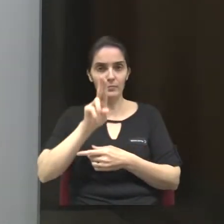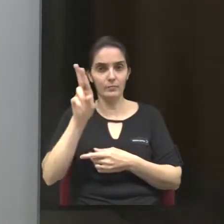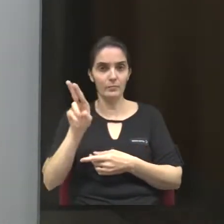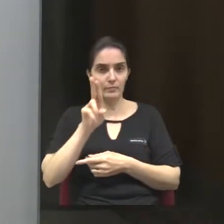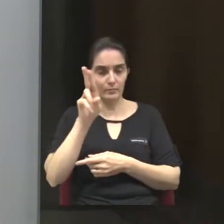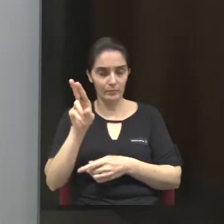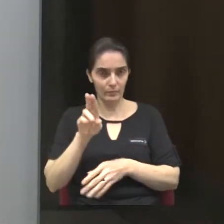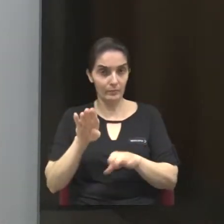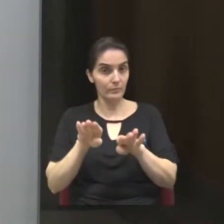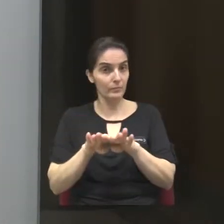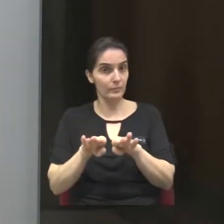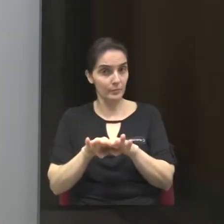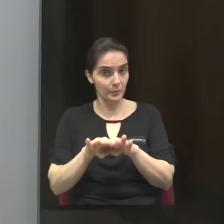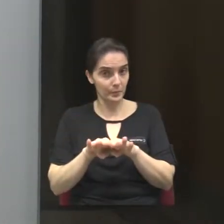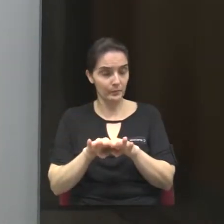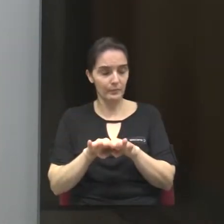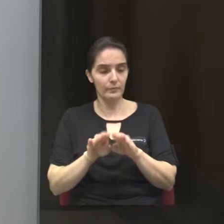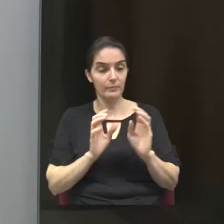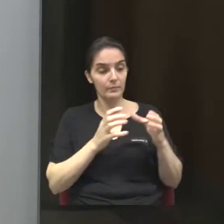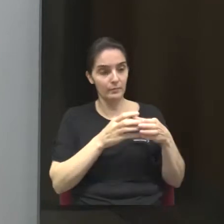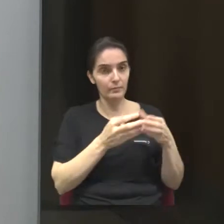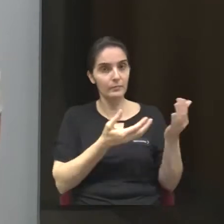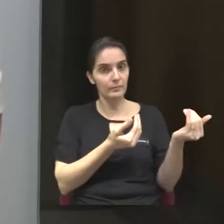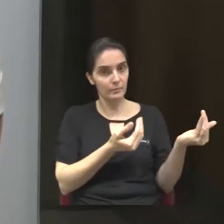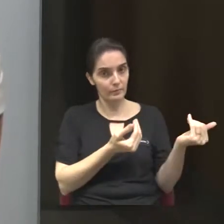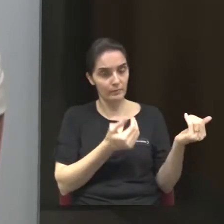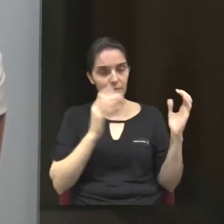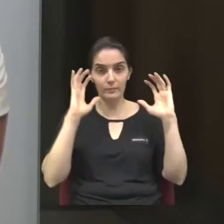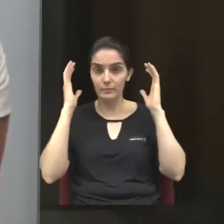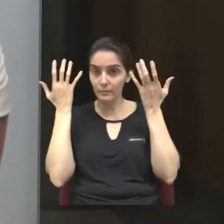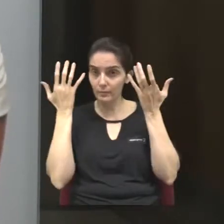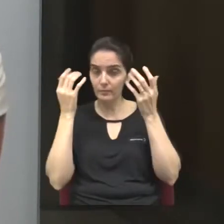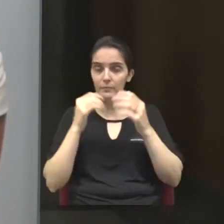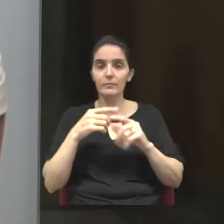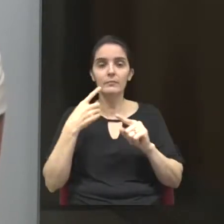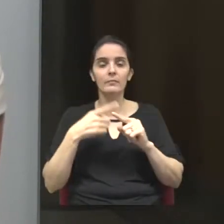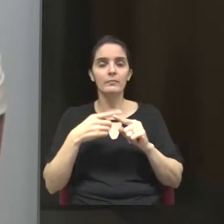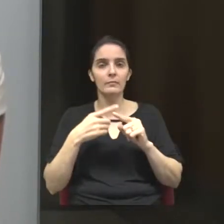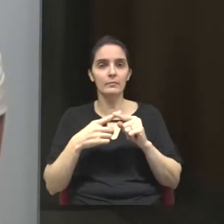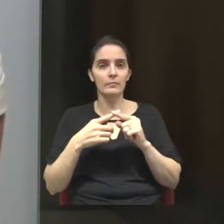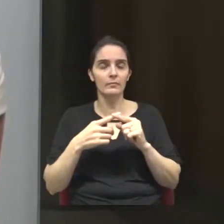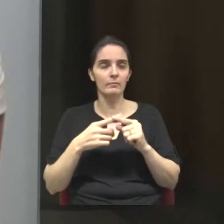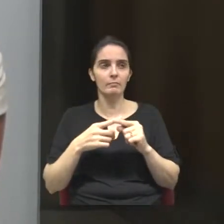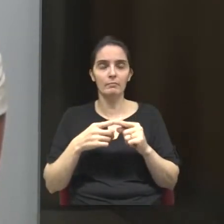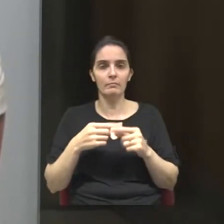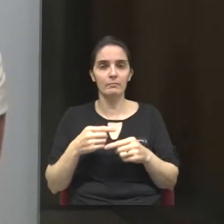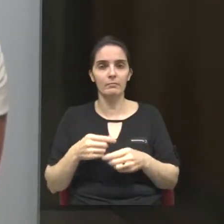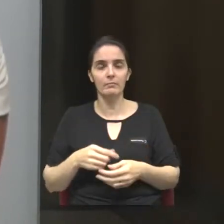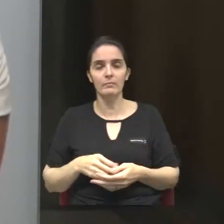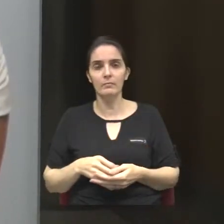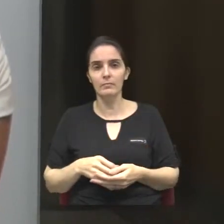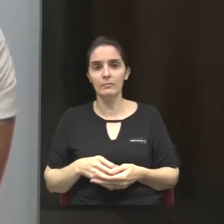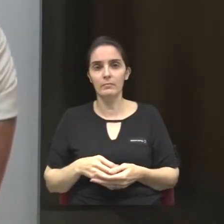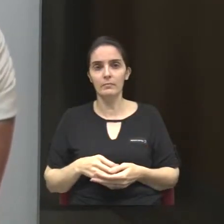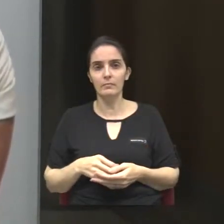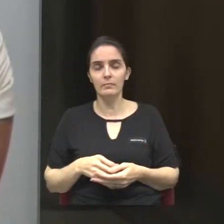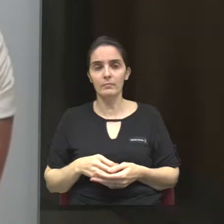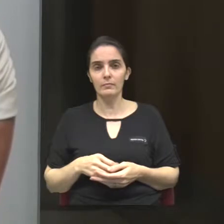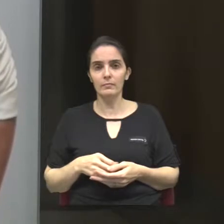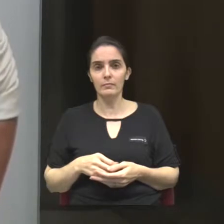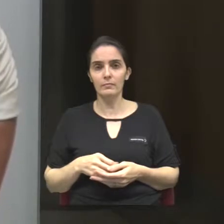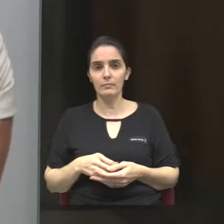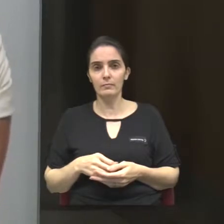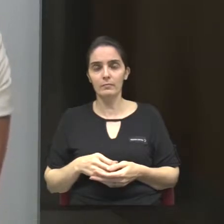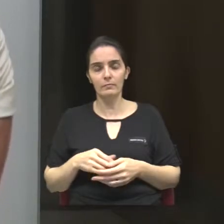turma jovem nas festas. Por causa do poder aquisitivo, em época que não estão trabalhando, estão